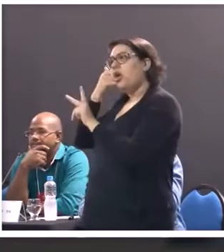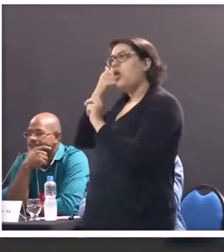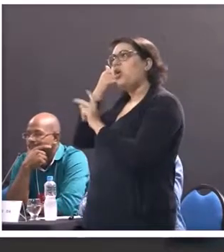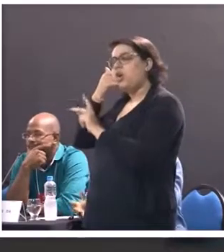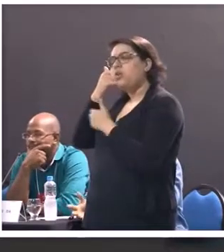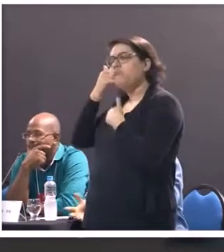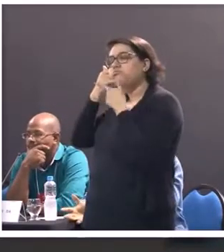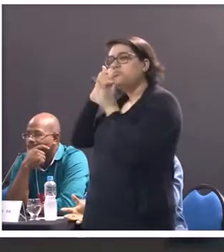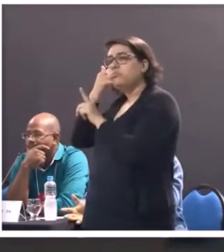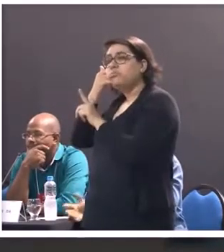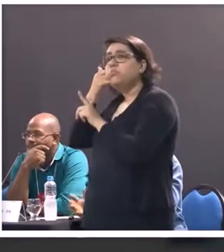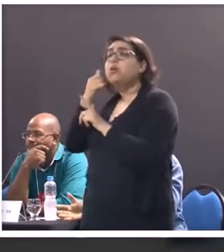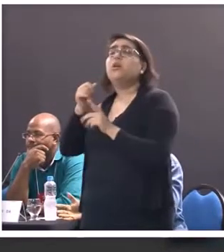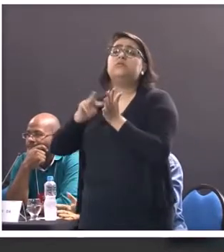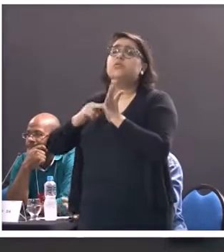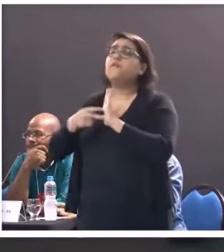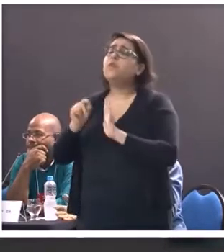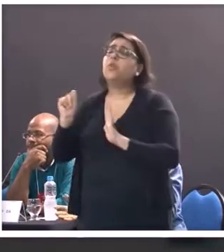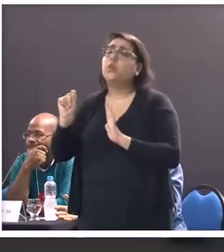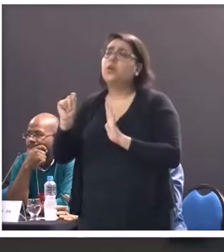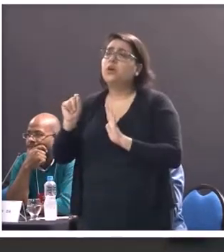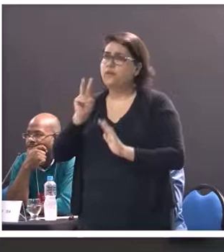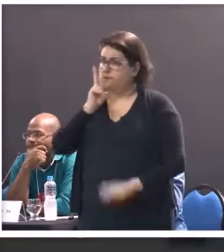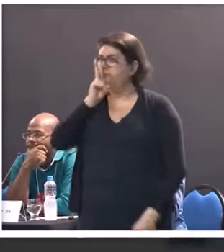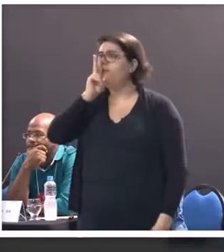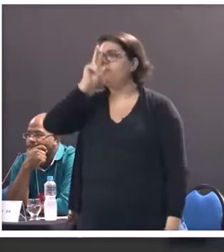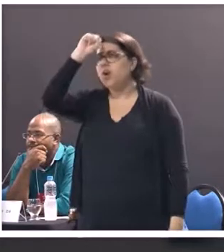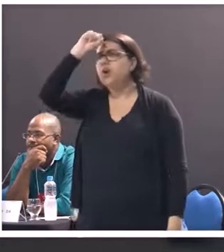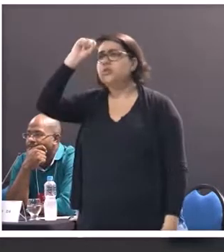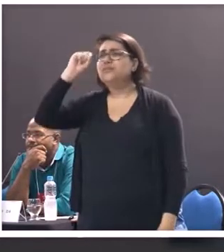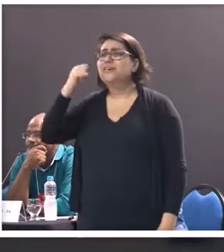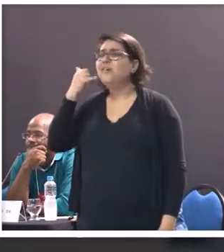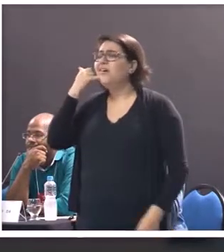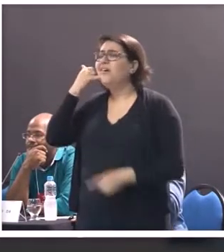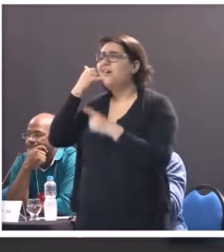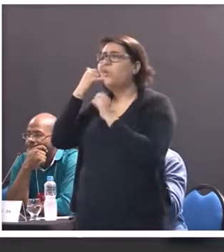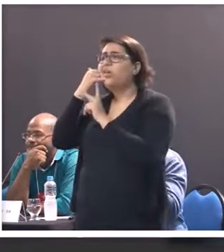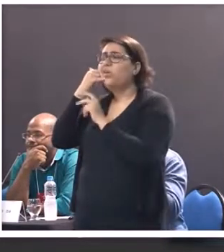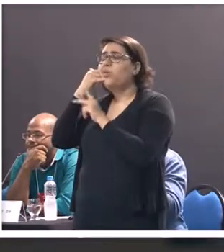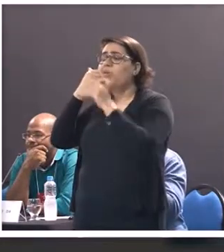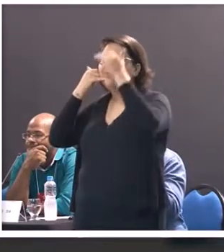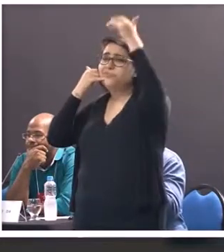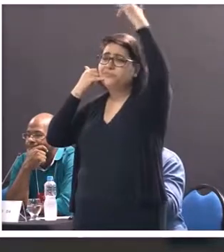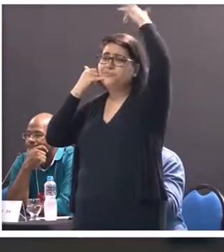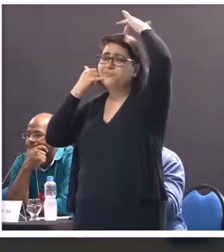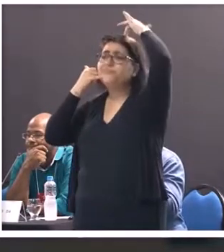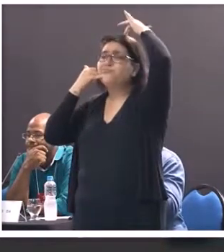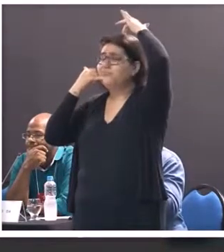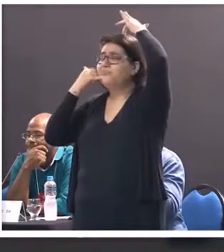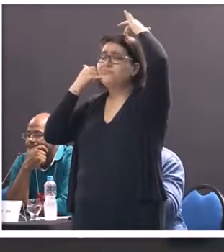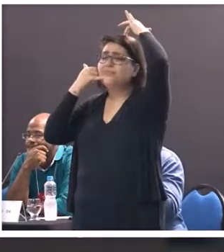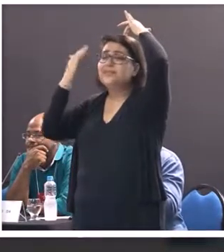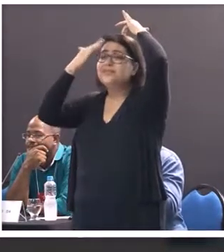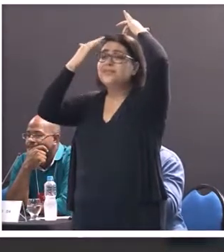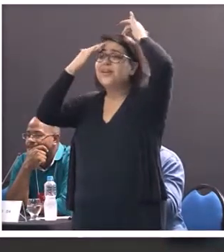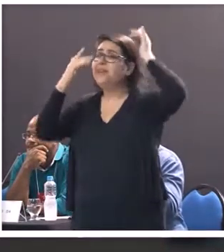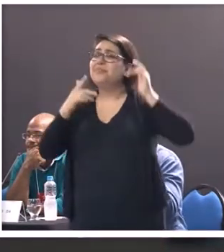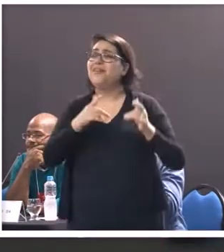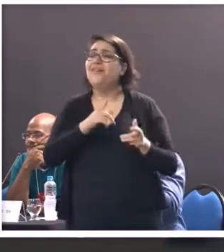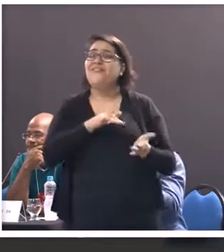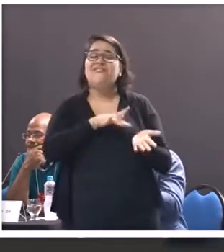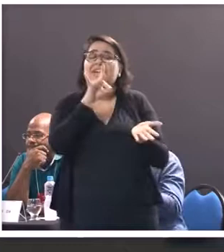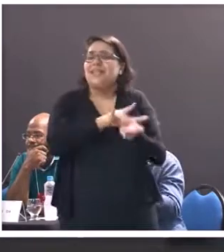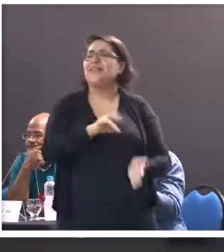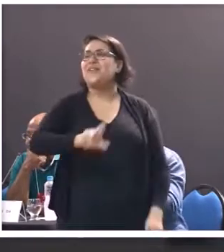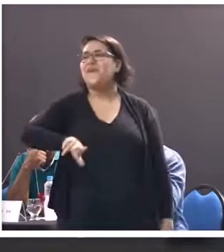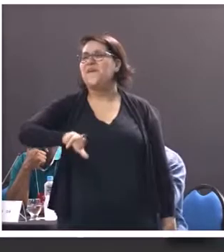deixar. Isso é indicador de quê? Fortíssimo. Cessou a conversa. Se a pessoa está muito assim, tá bom, sim,